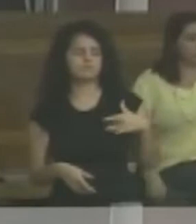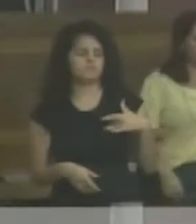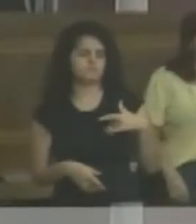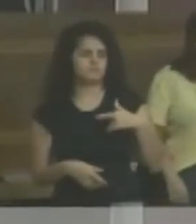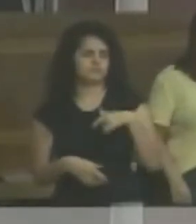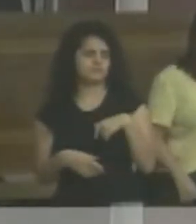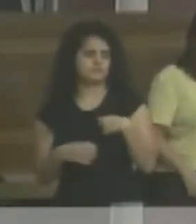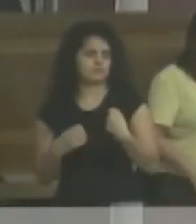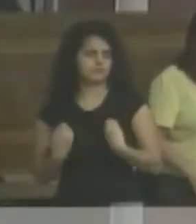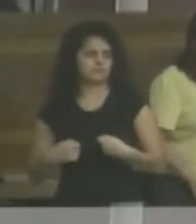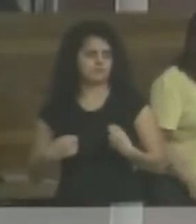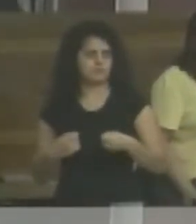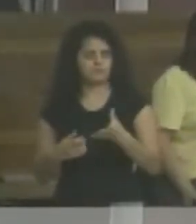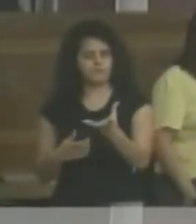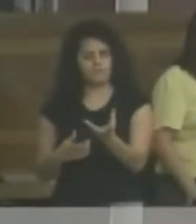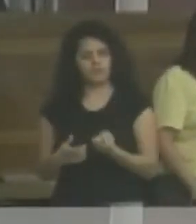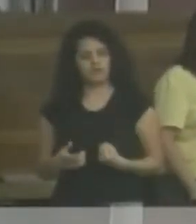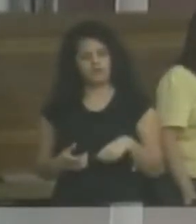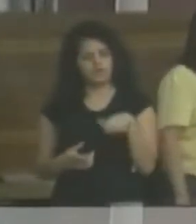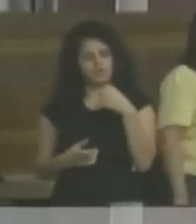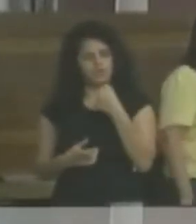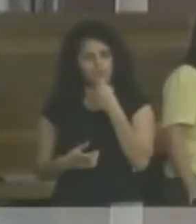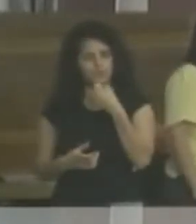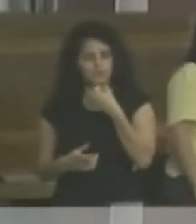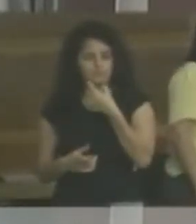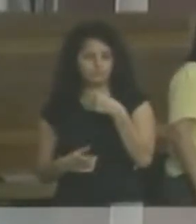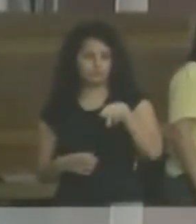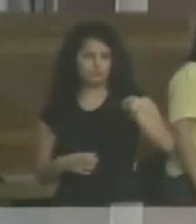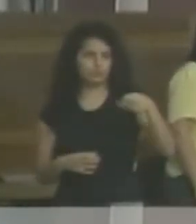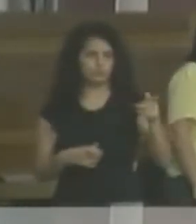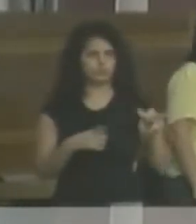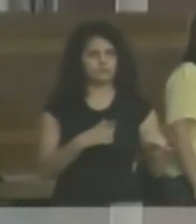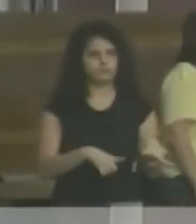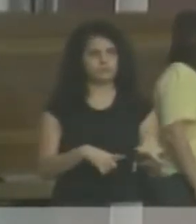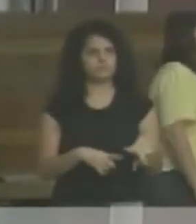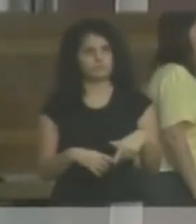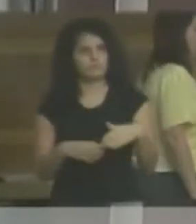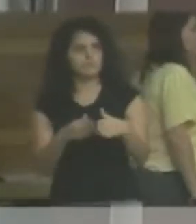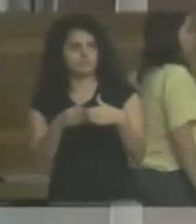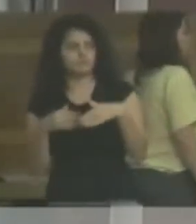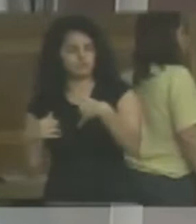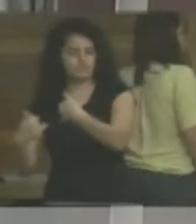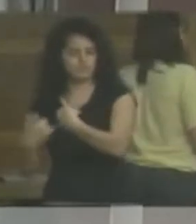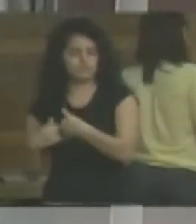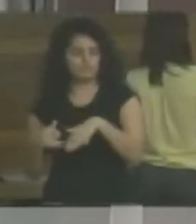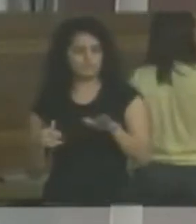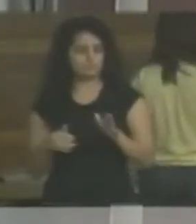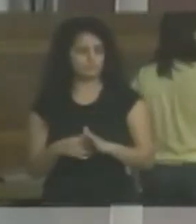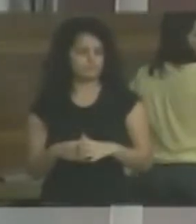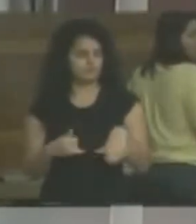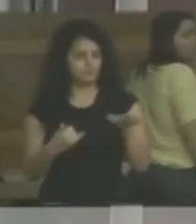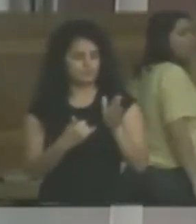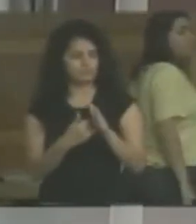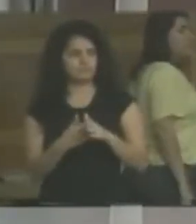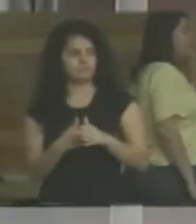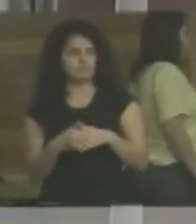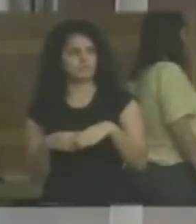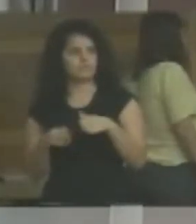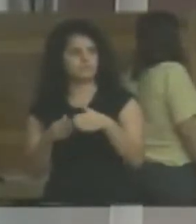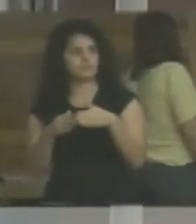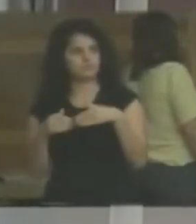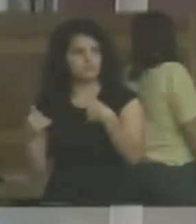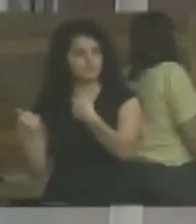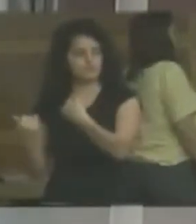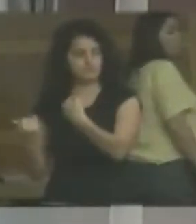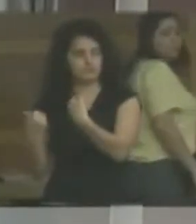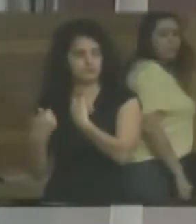pegar um medicamento em outro. Então, pedindo informações, os requerimentos de hoje, esse requerimento, pedindo informações sobre os requerimentos